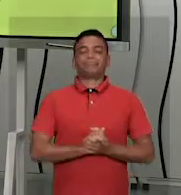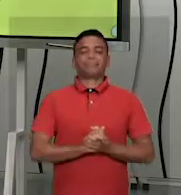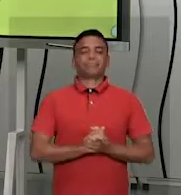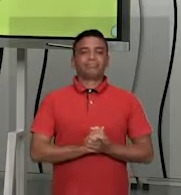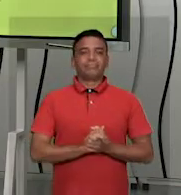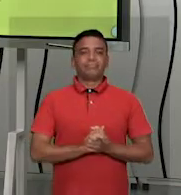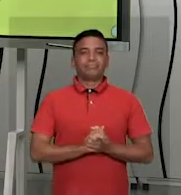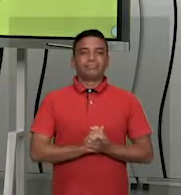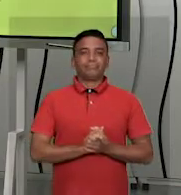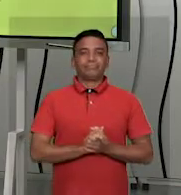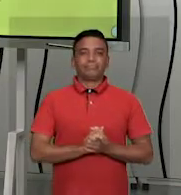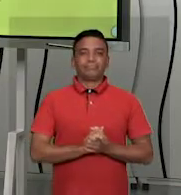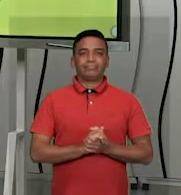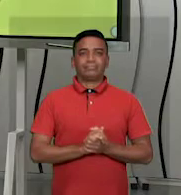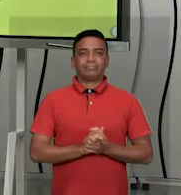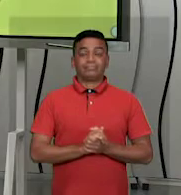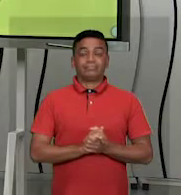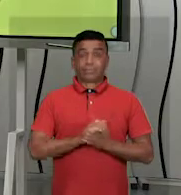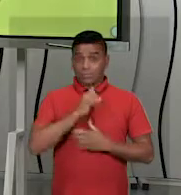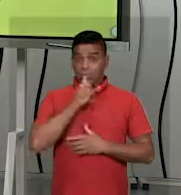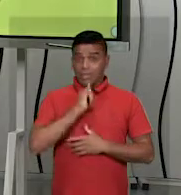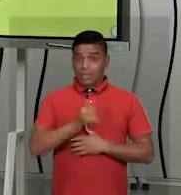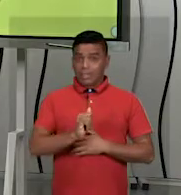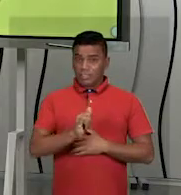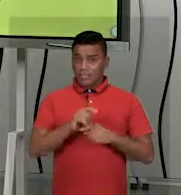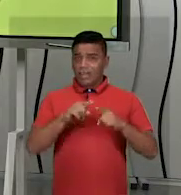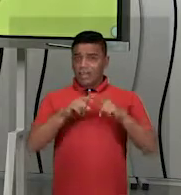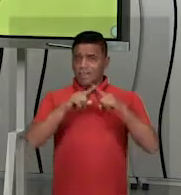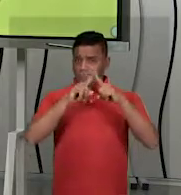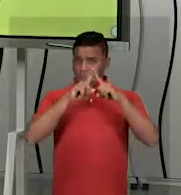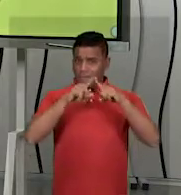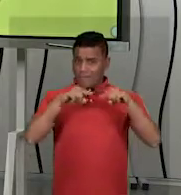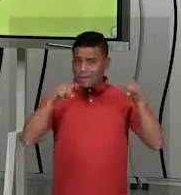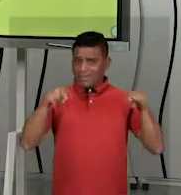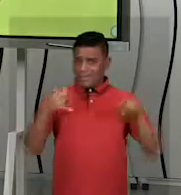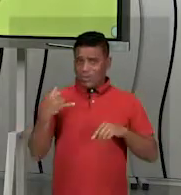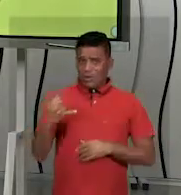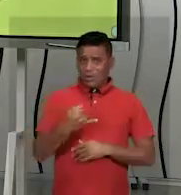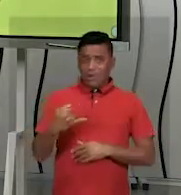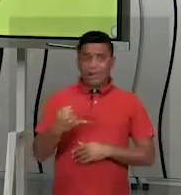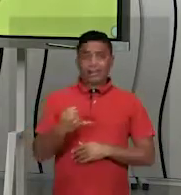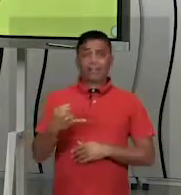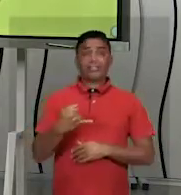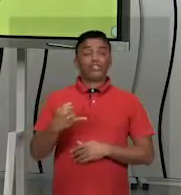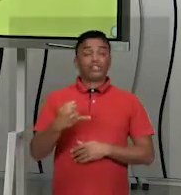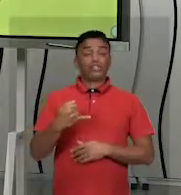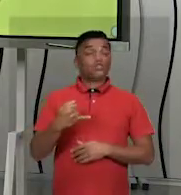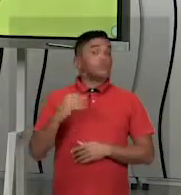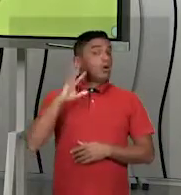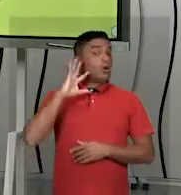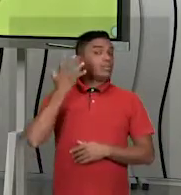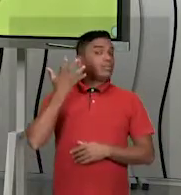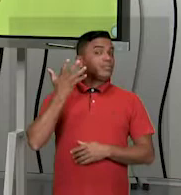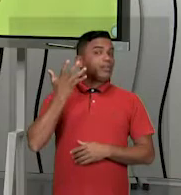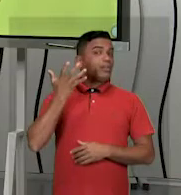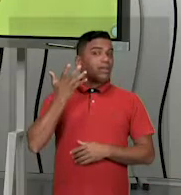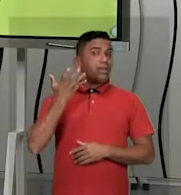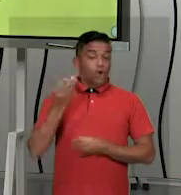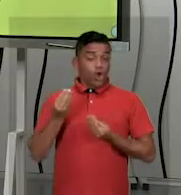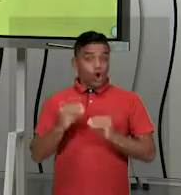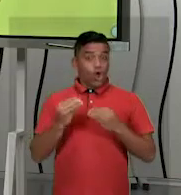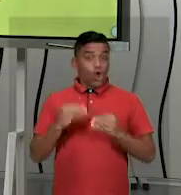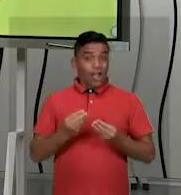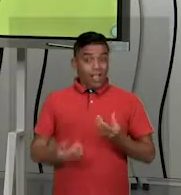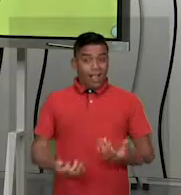quando a energia for uma variação negativa, vai acontecer que ao invés de receber calor, ele